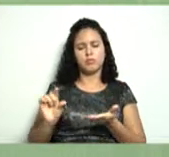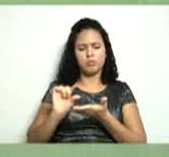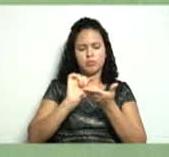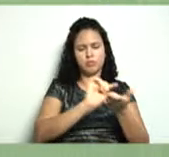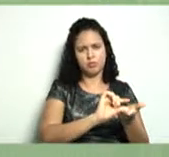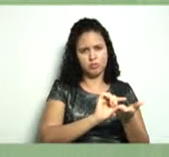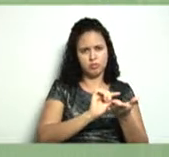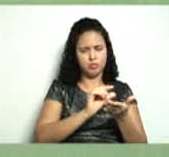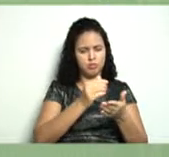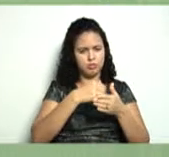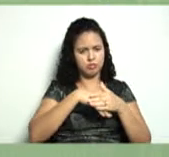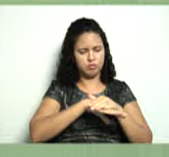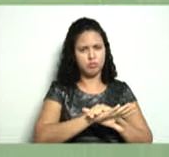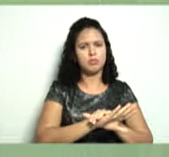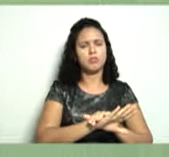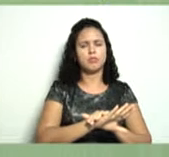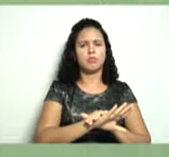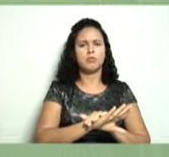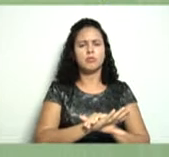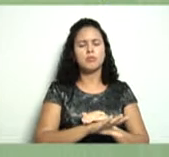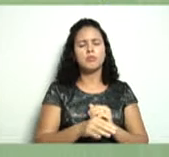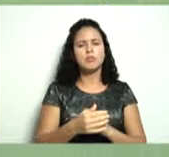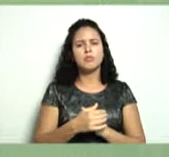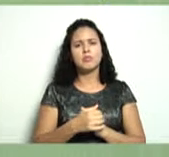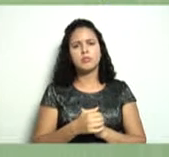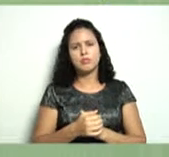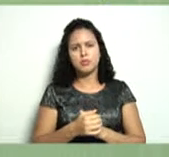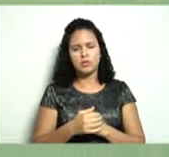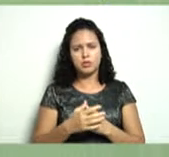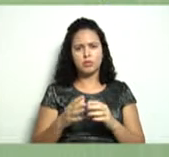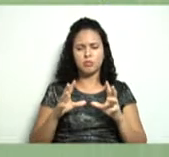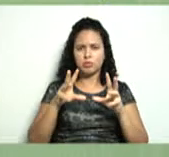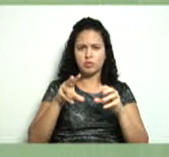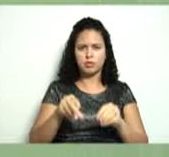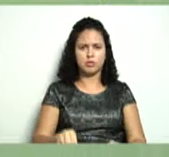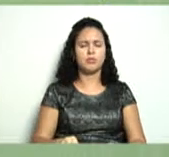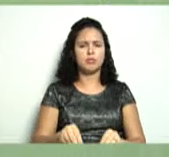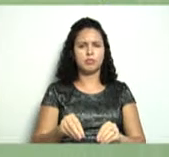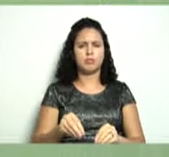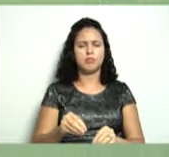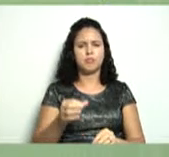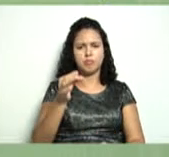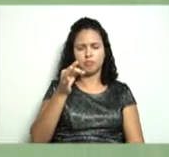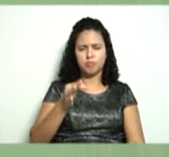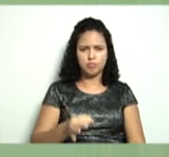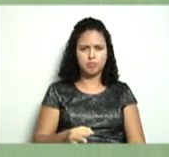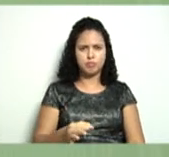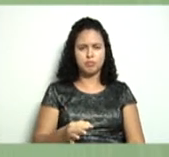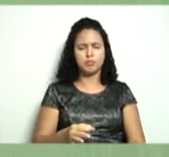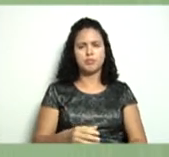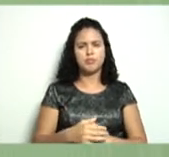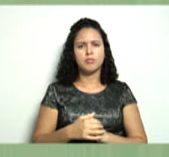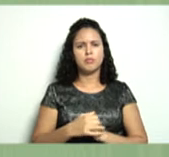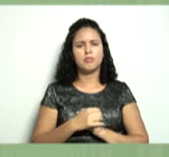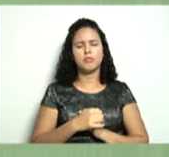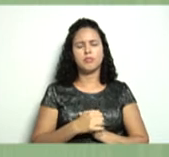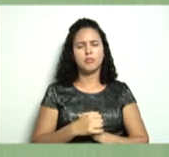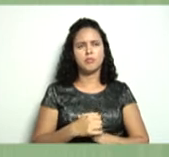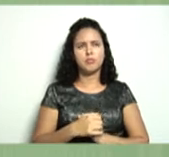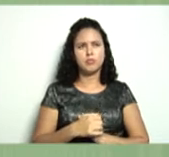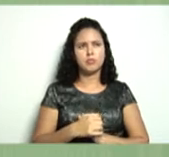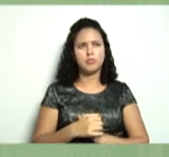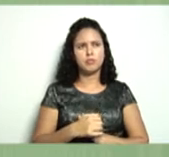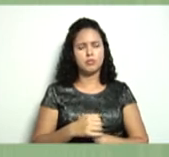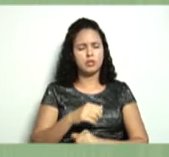para a cobertura das despesas da sociedade? Então, todas essas alternativas, elas estão devidamente corretas. Professora, o